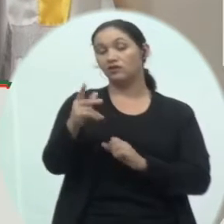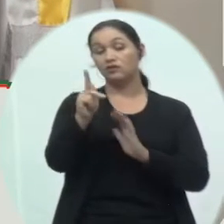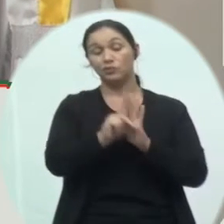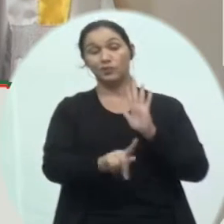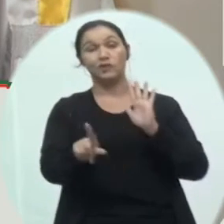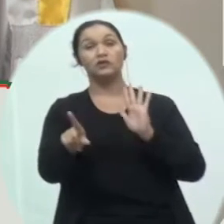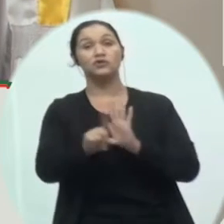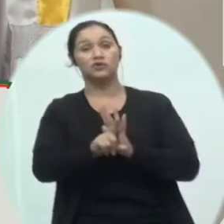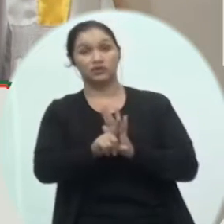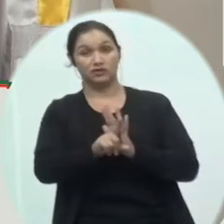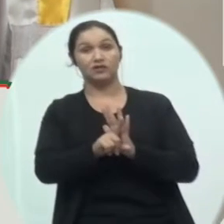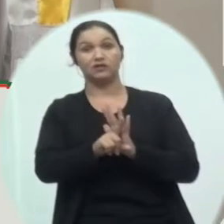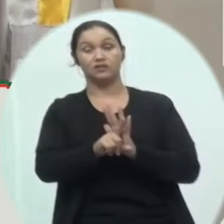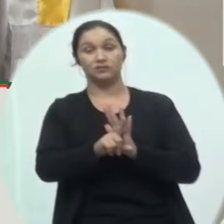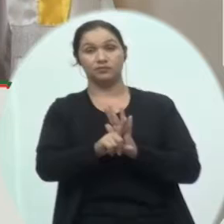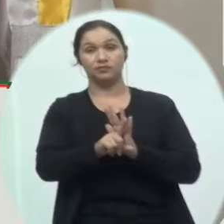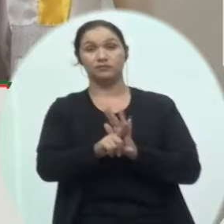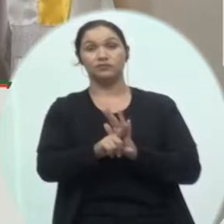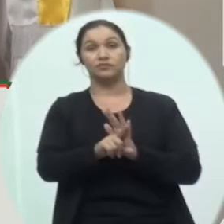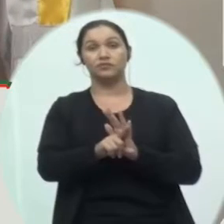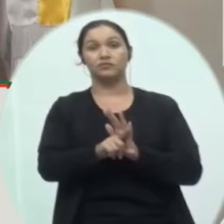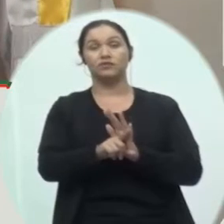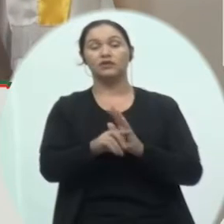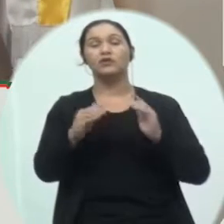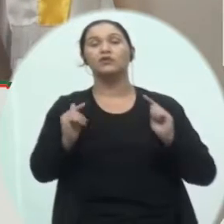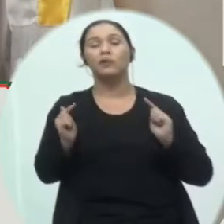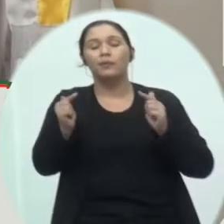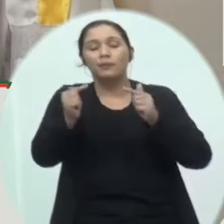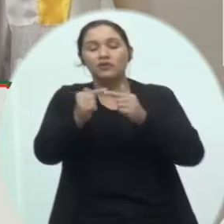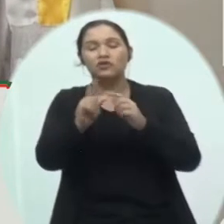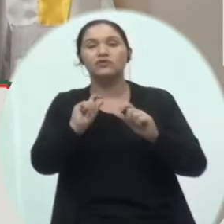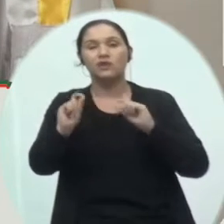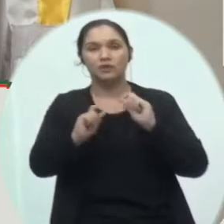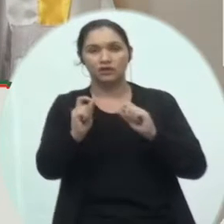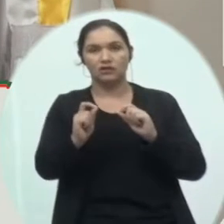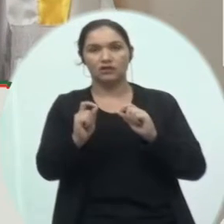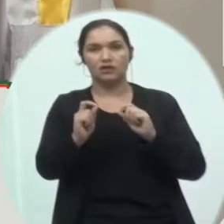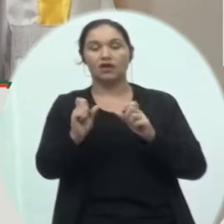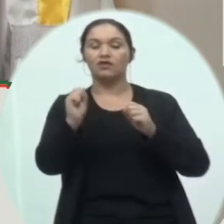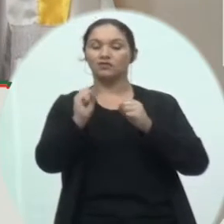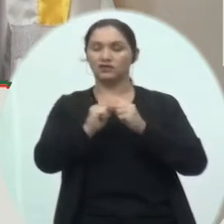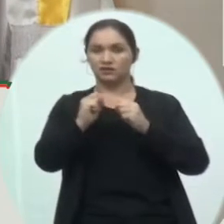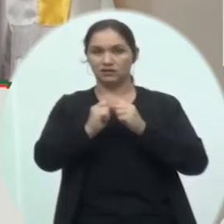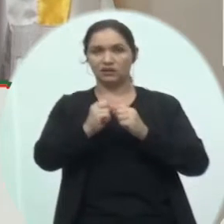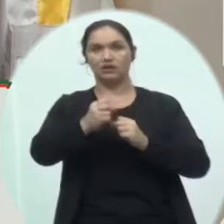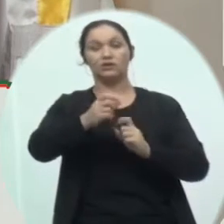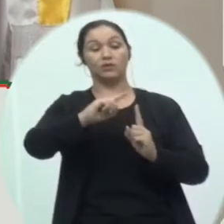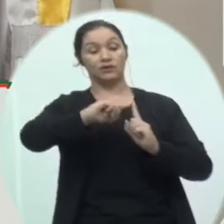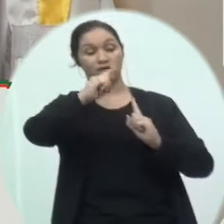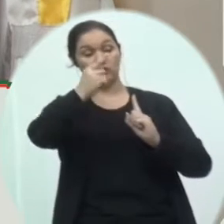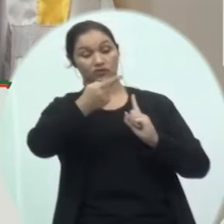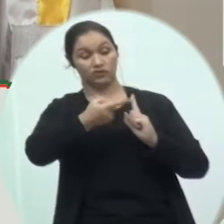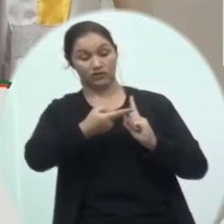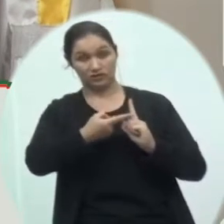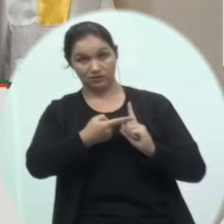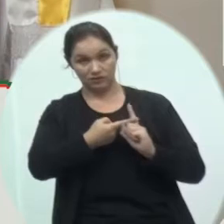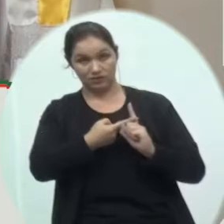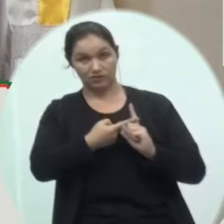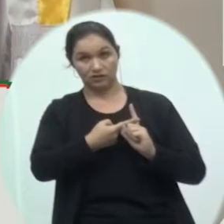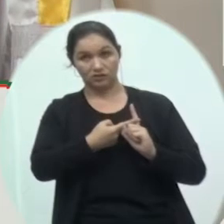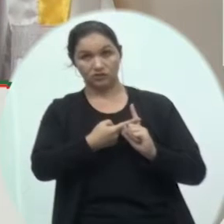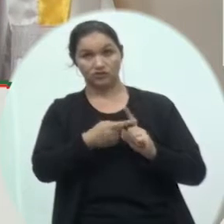pretende tornar obrigatório tratamento das gestantes para casos de engasgo dos